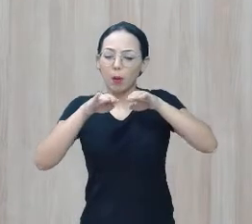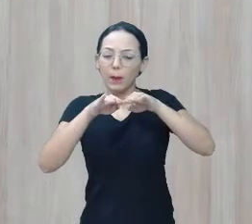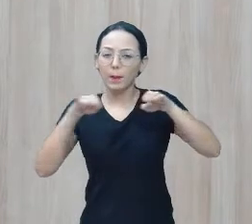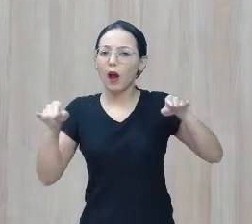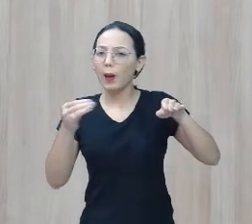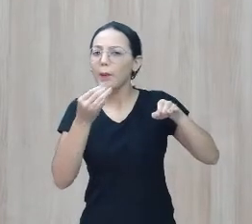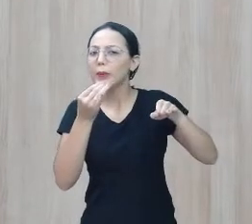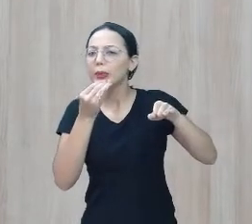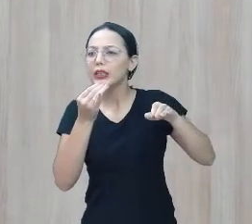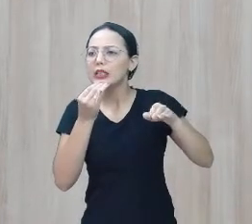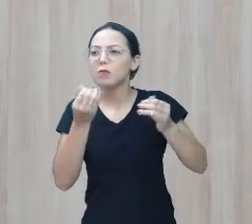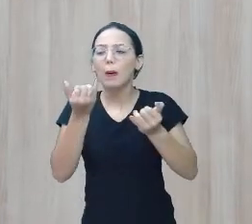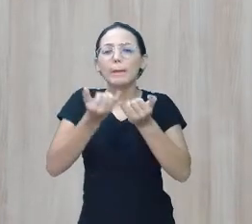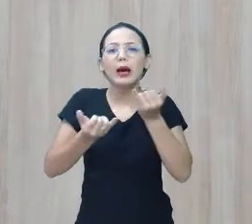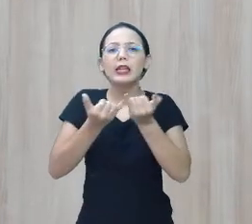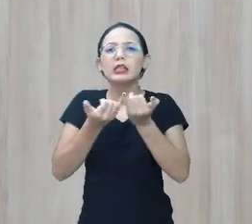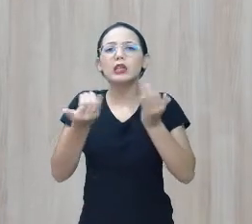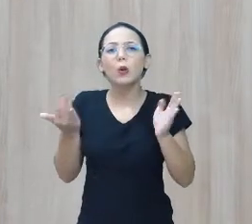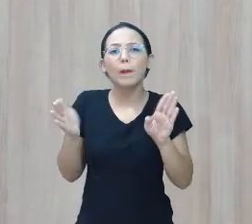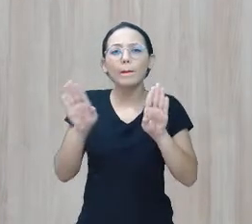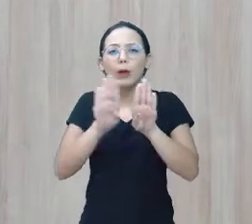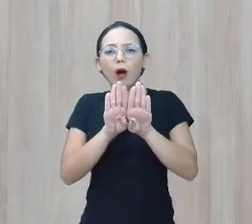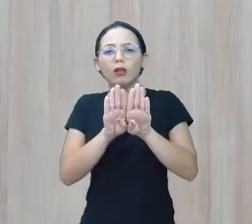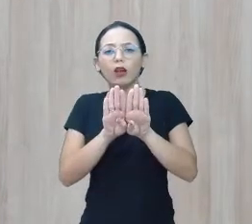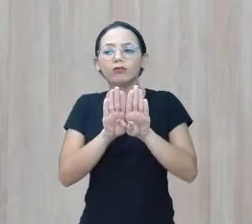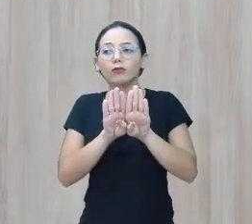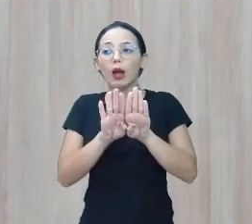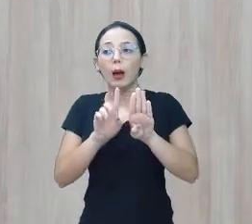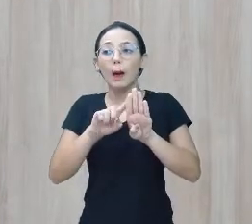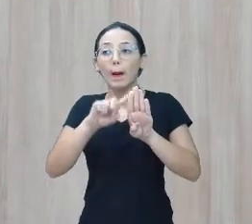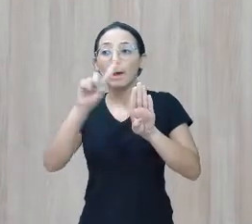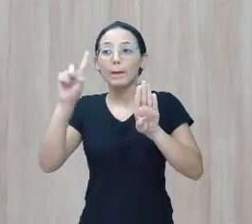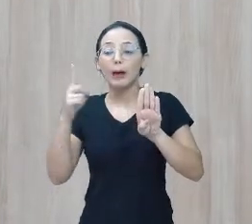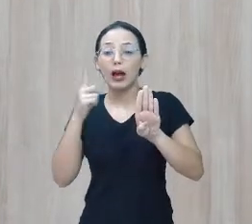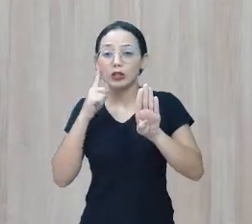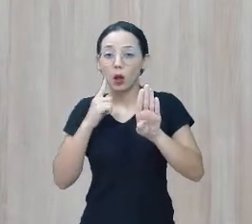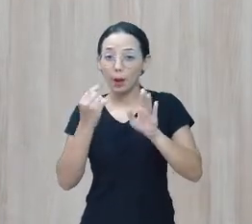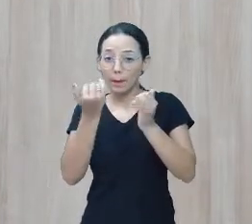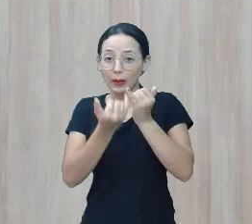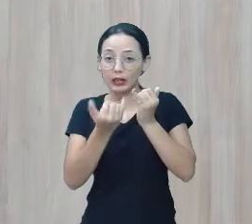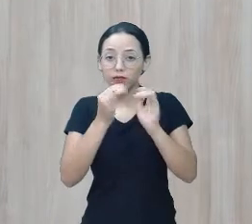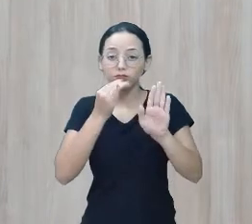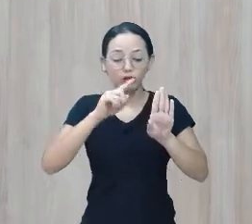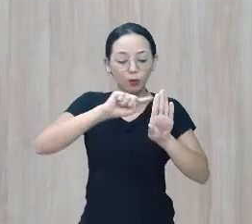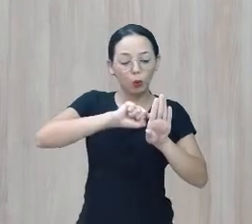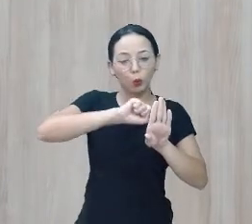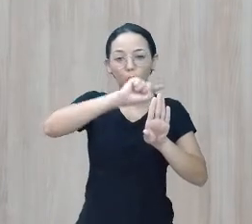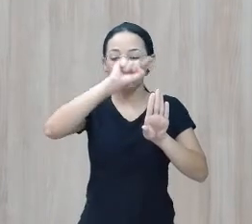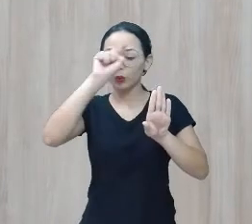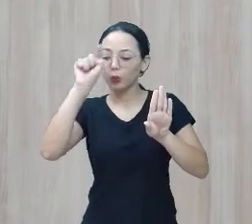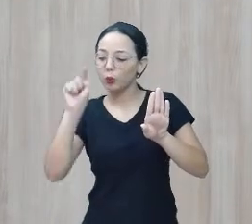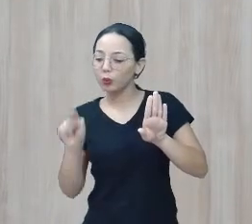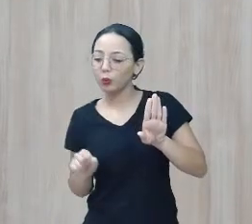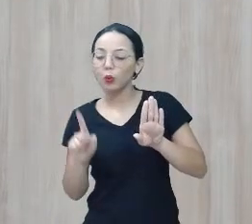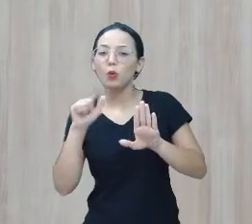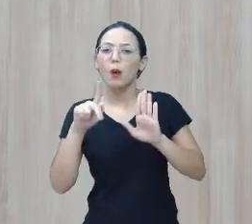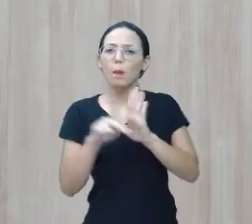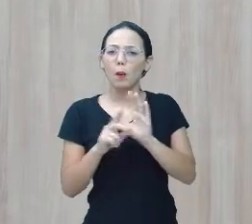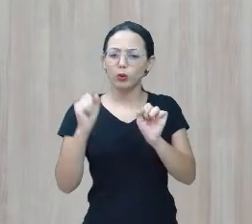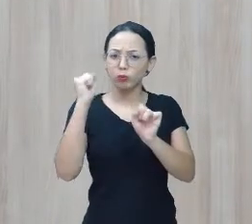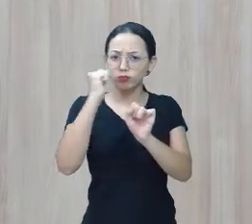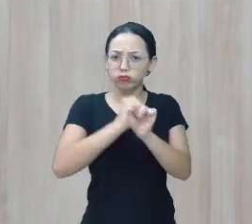tipo uma porta de entrada, só que a abertura dela ela é em formato de arco. Então é uma construção